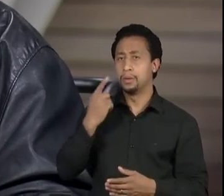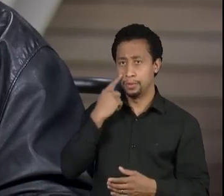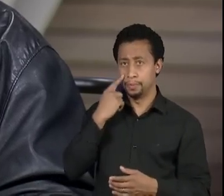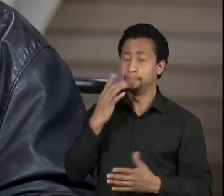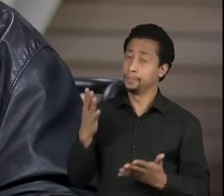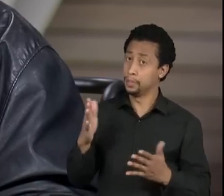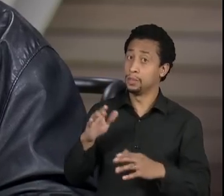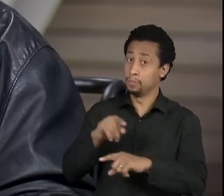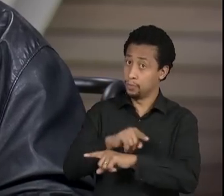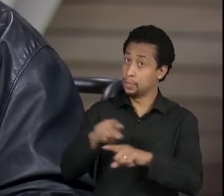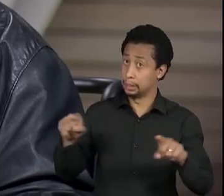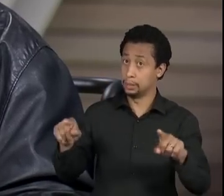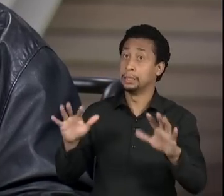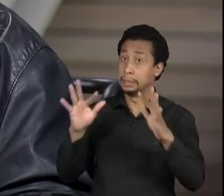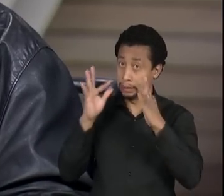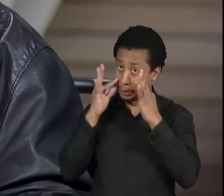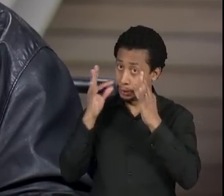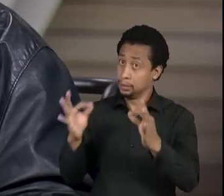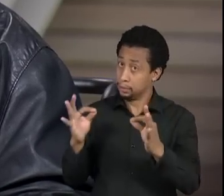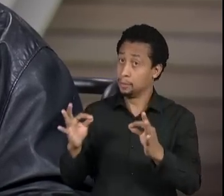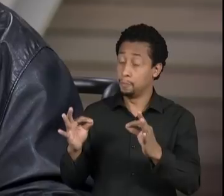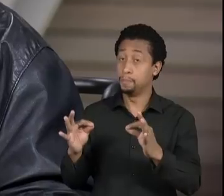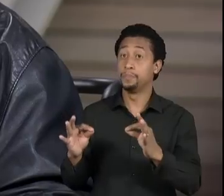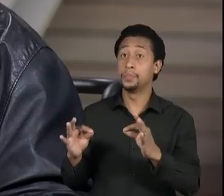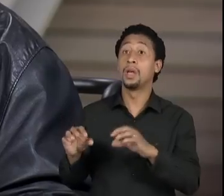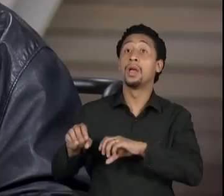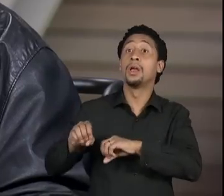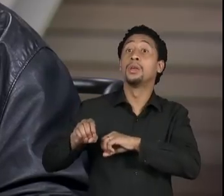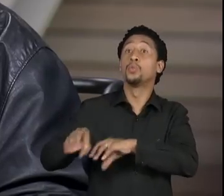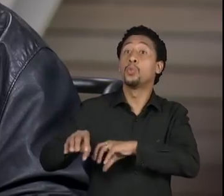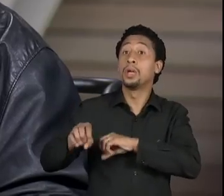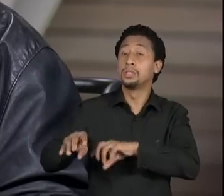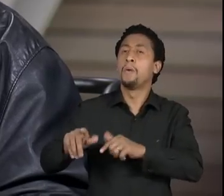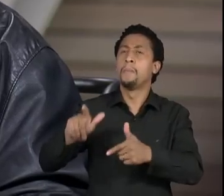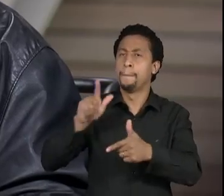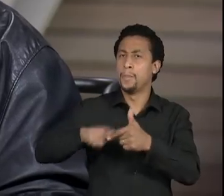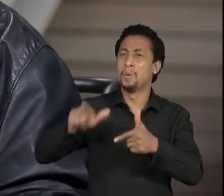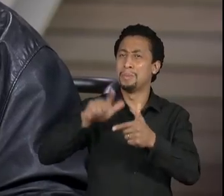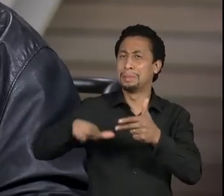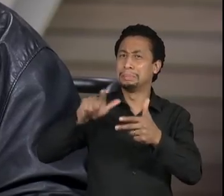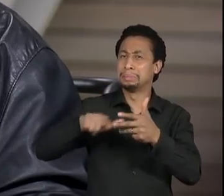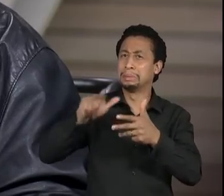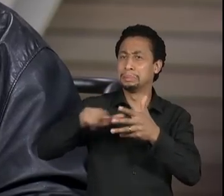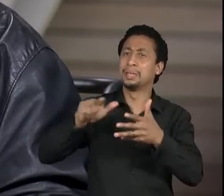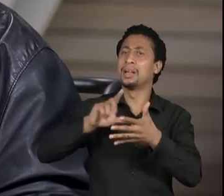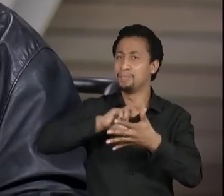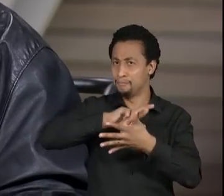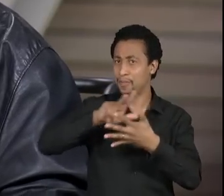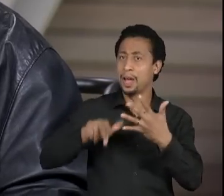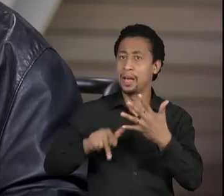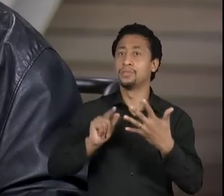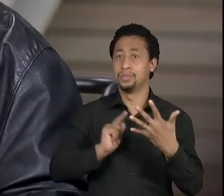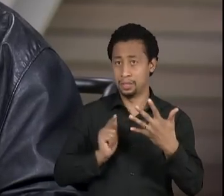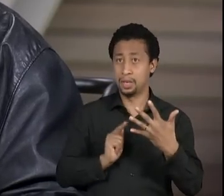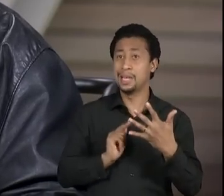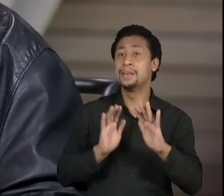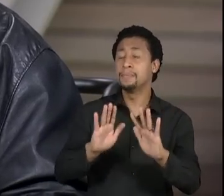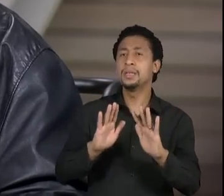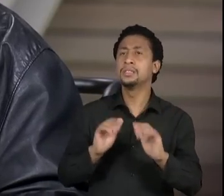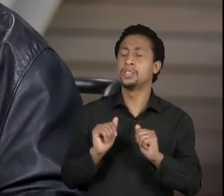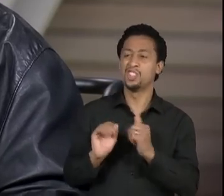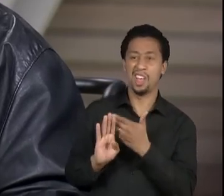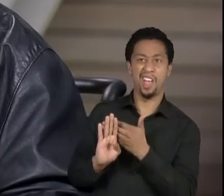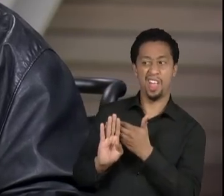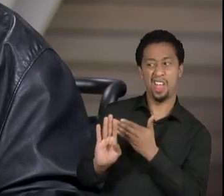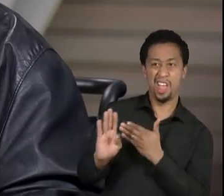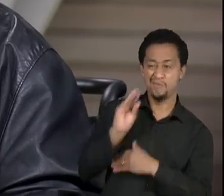atenção que os problemas que a educação tem, e são vários, eles não são resolvidos por abstermos-nos de